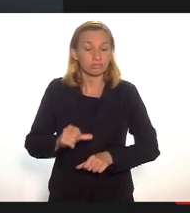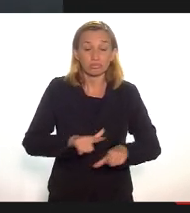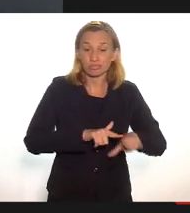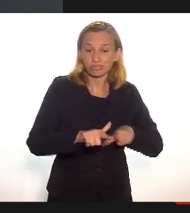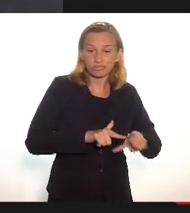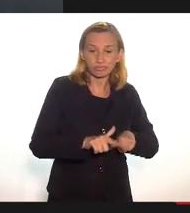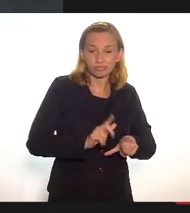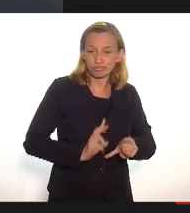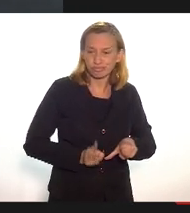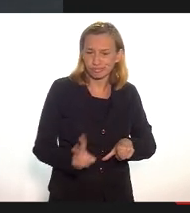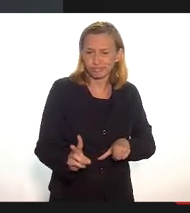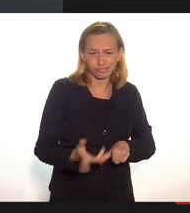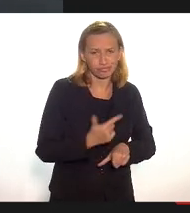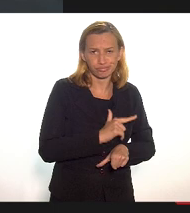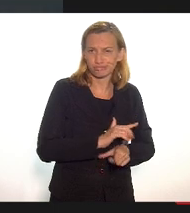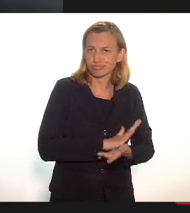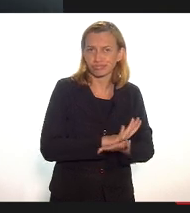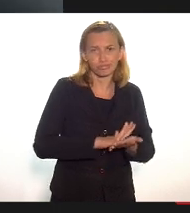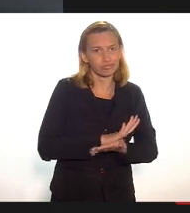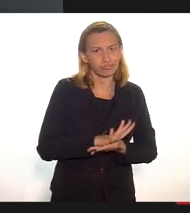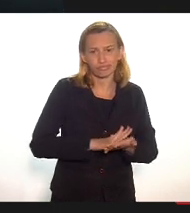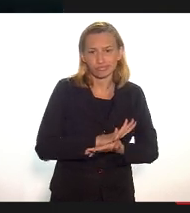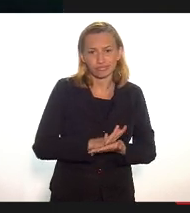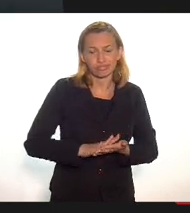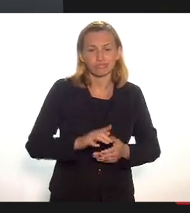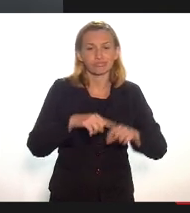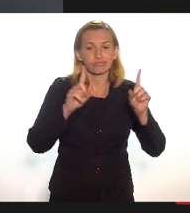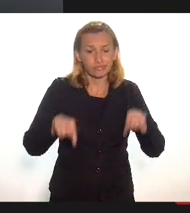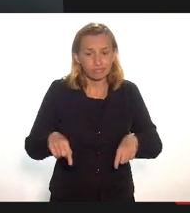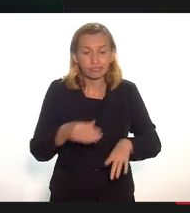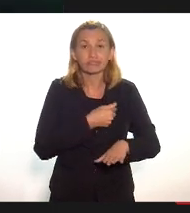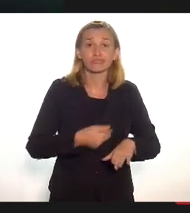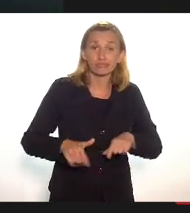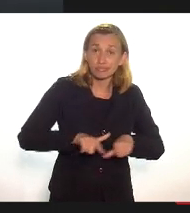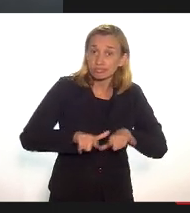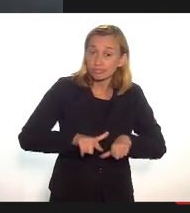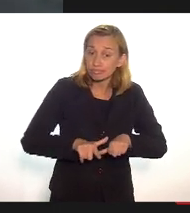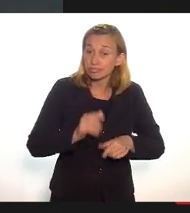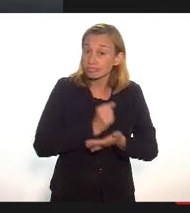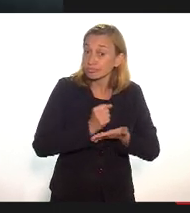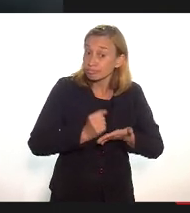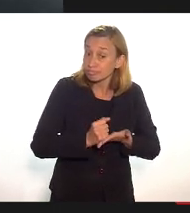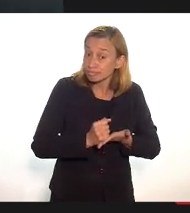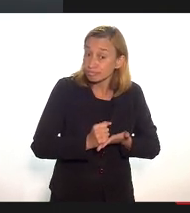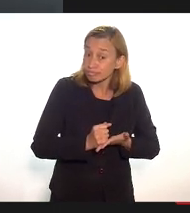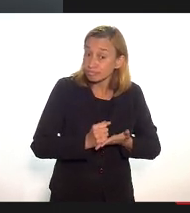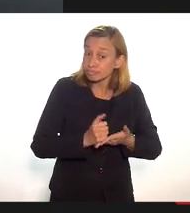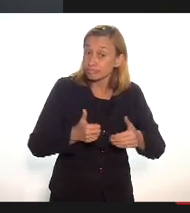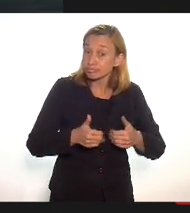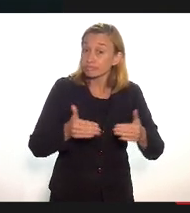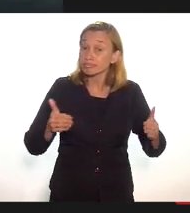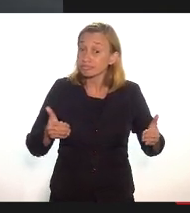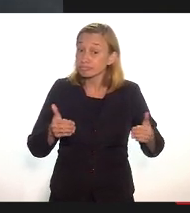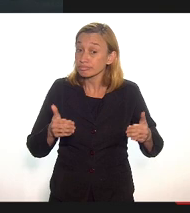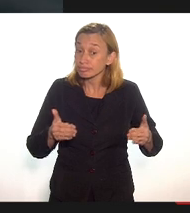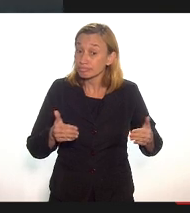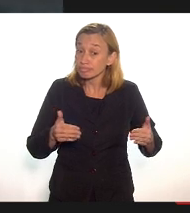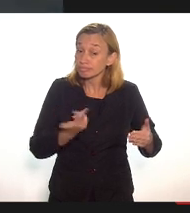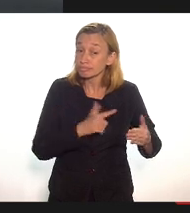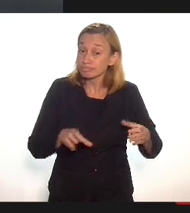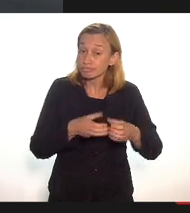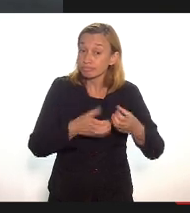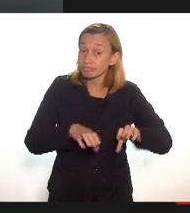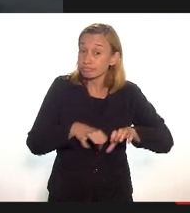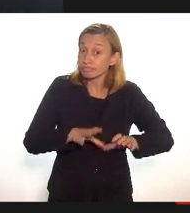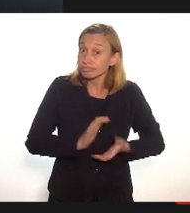não tem continuidade. E os servidores, trabalhadores que foram contratados, que a porta estava aberta, sem o concurso